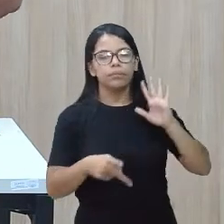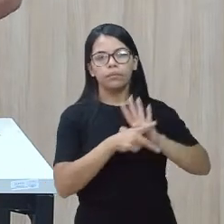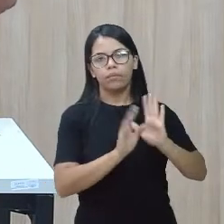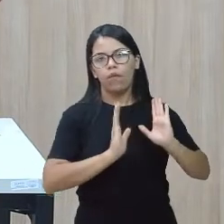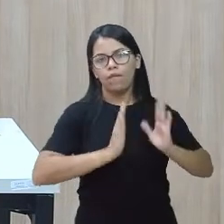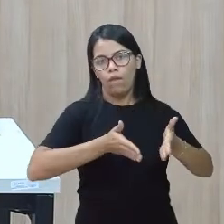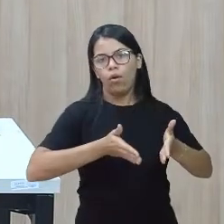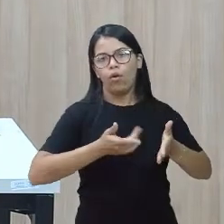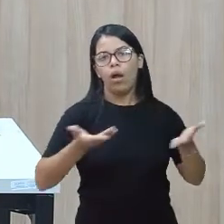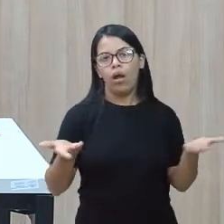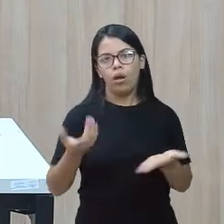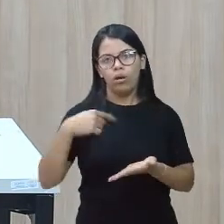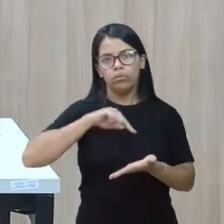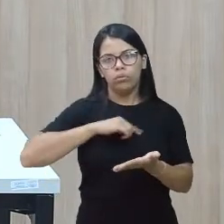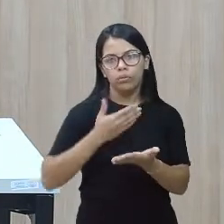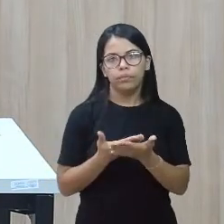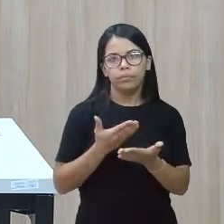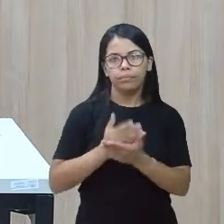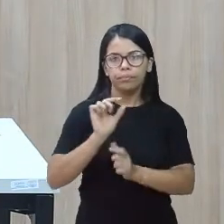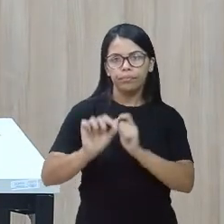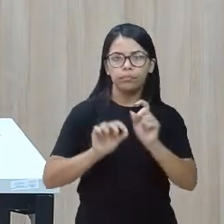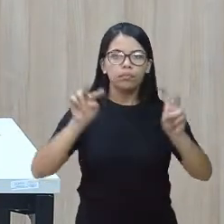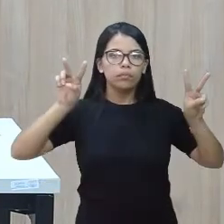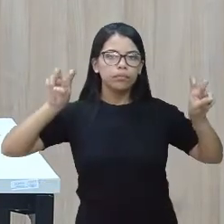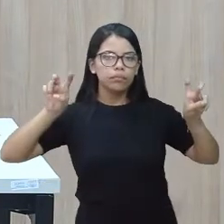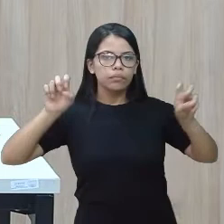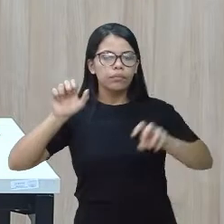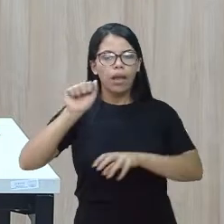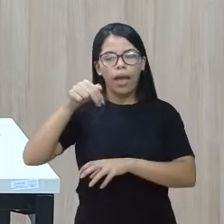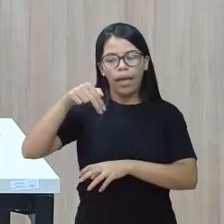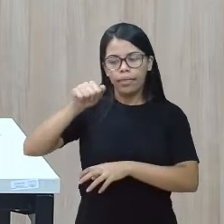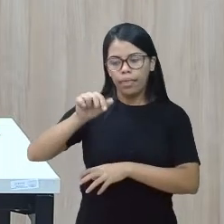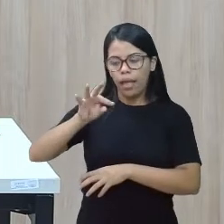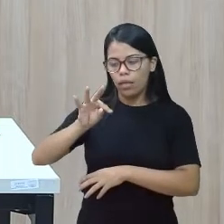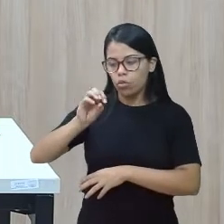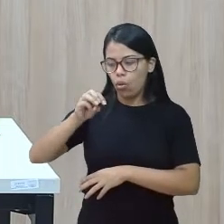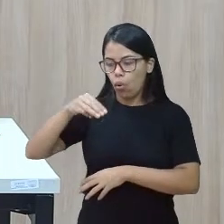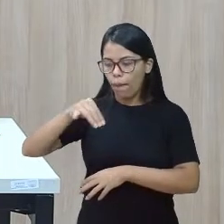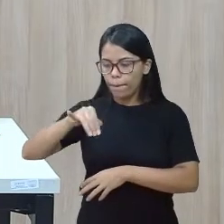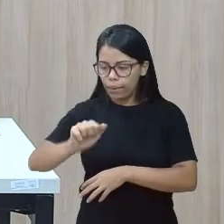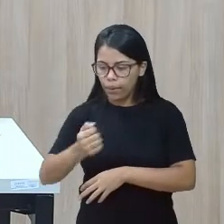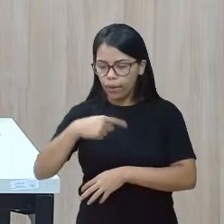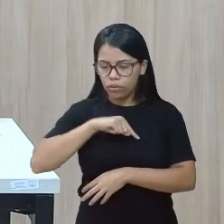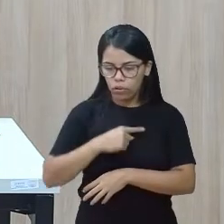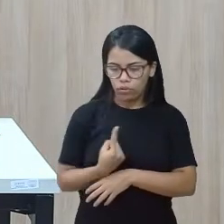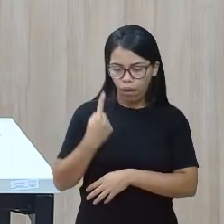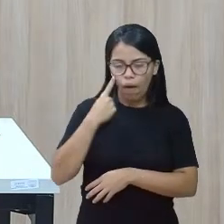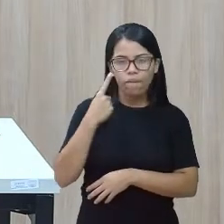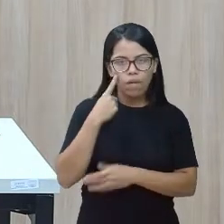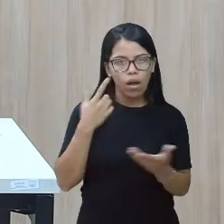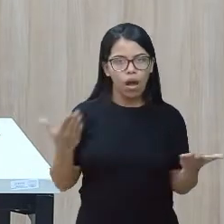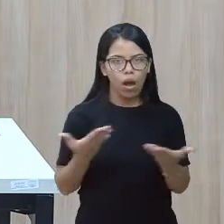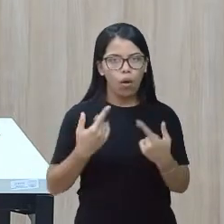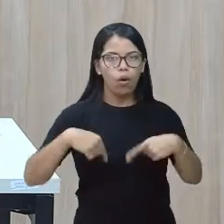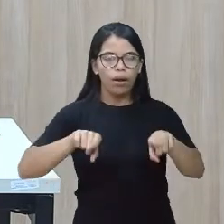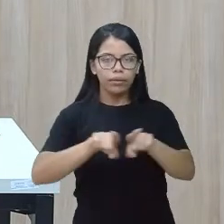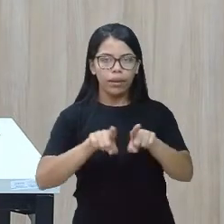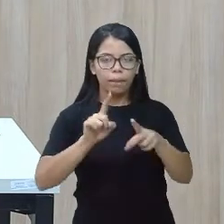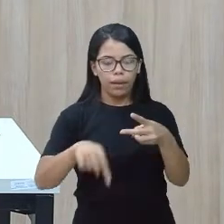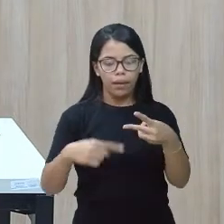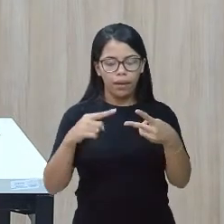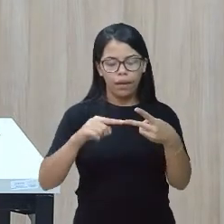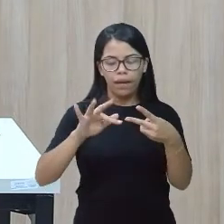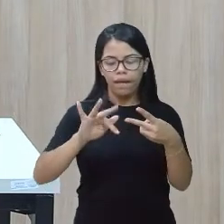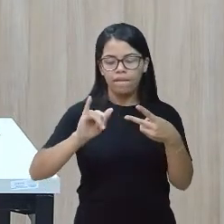Hoje, a nossa aula é a questão da anatomia, né? A gente vai trabalhar a anatomia e a fisiologia